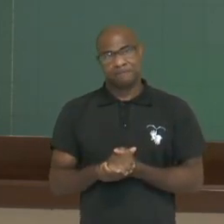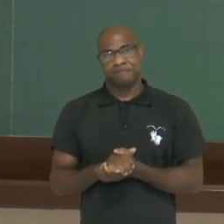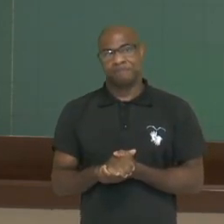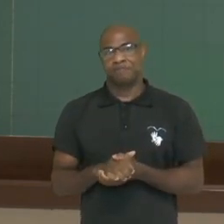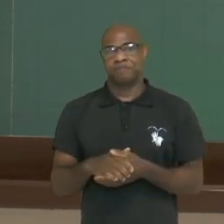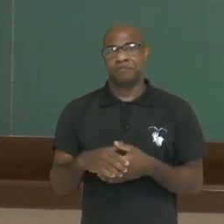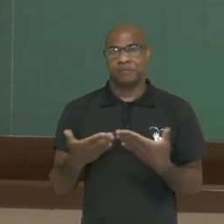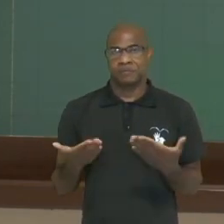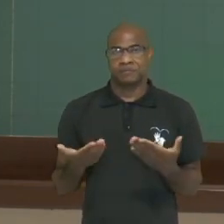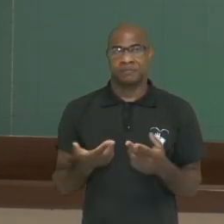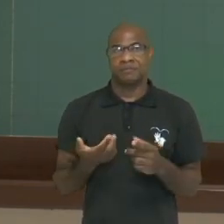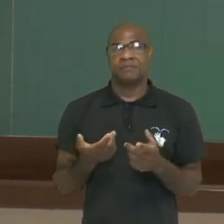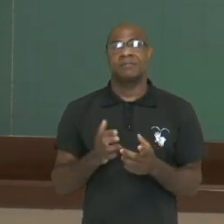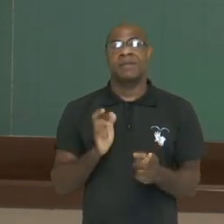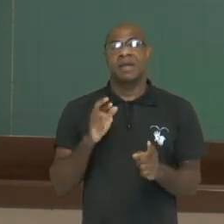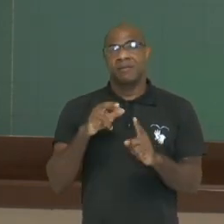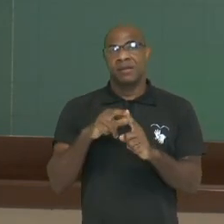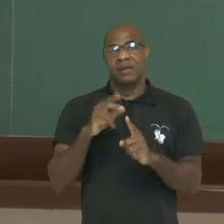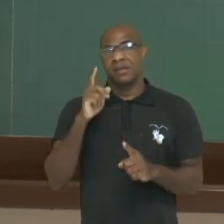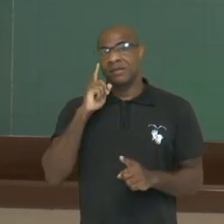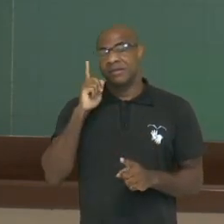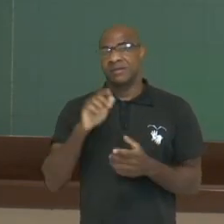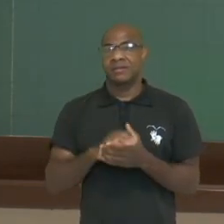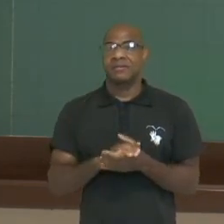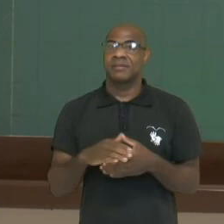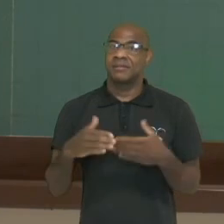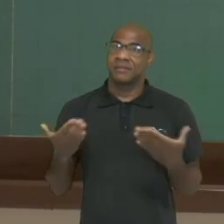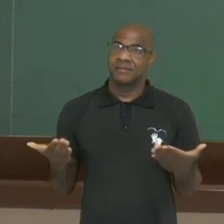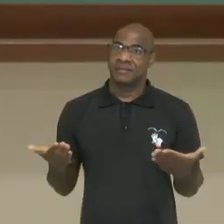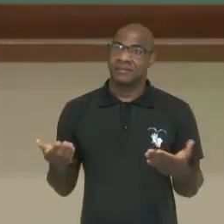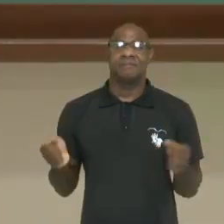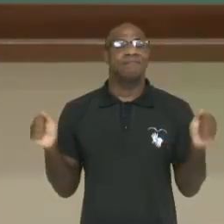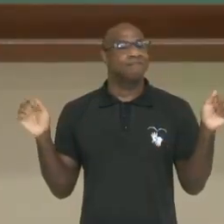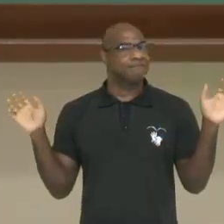luta. Algumas referências